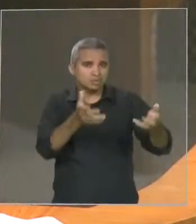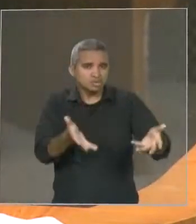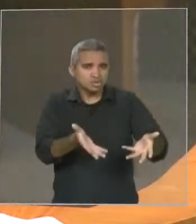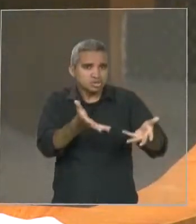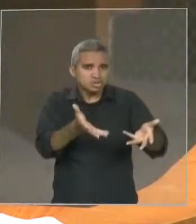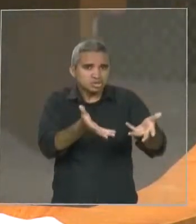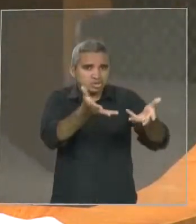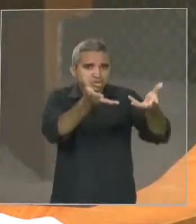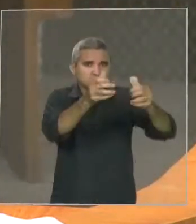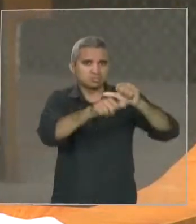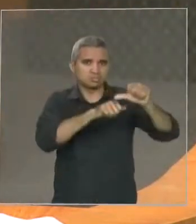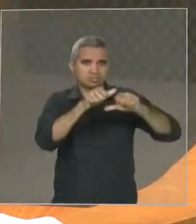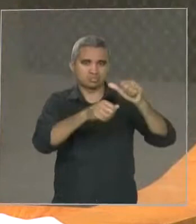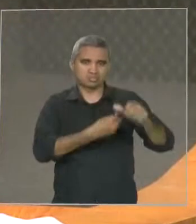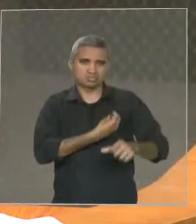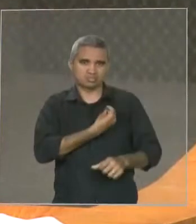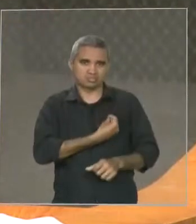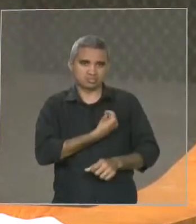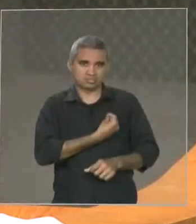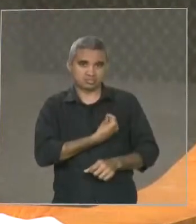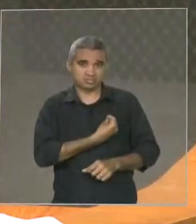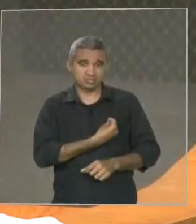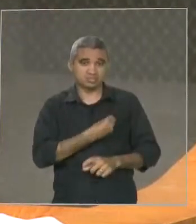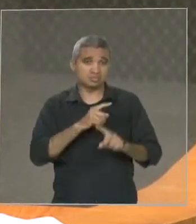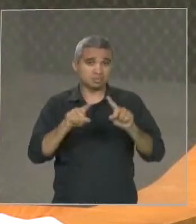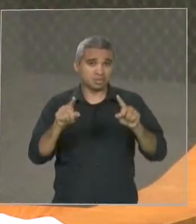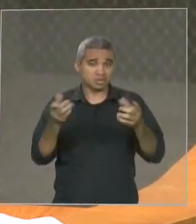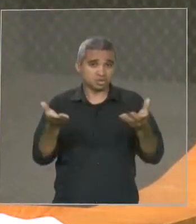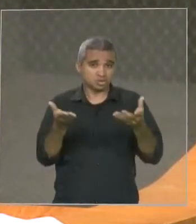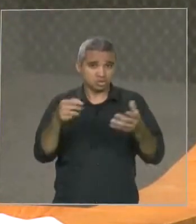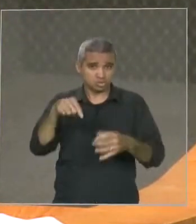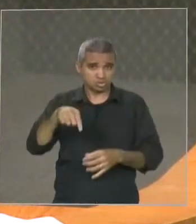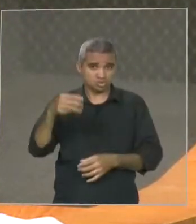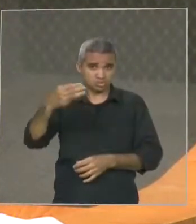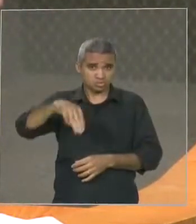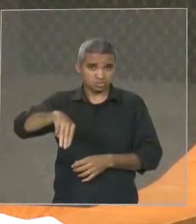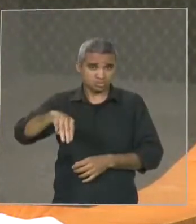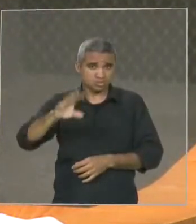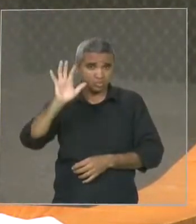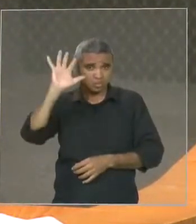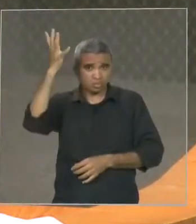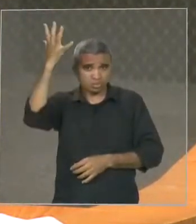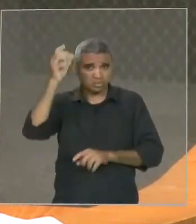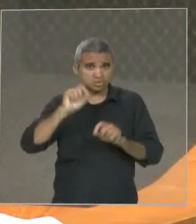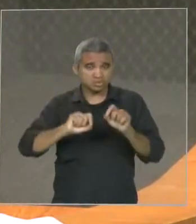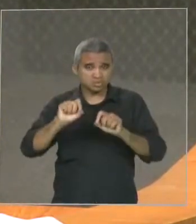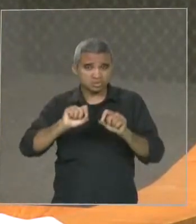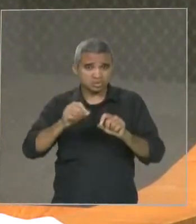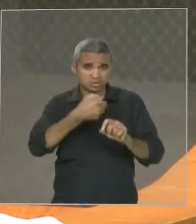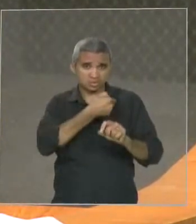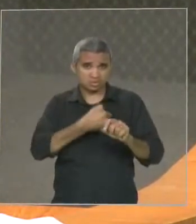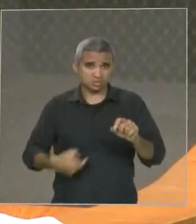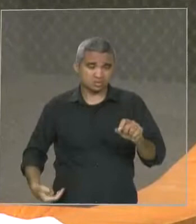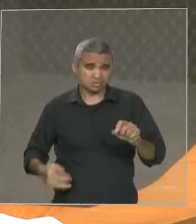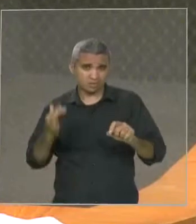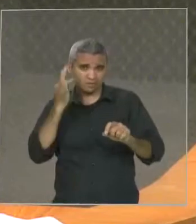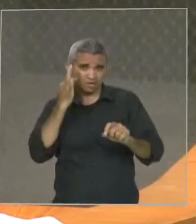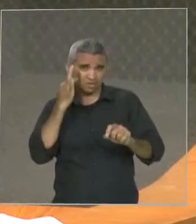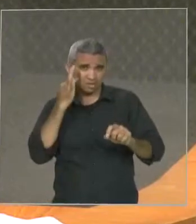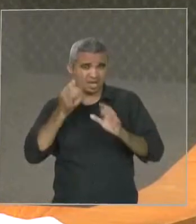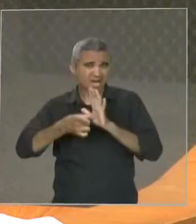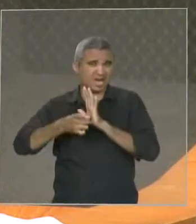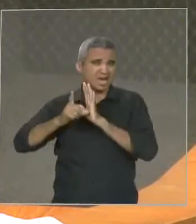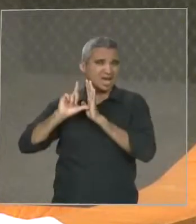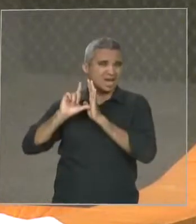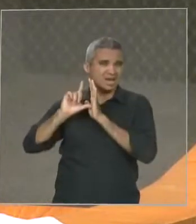Maranhão hoje é o seguinte: o governador Flávio Dino falava tão mal do governo anterior, falava da decapitação